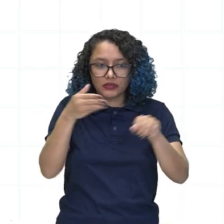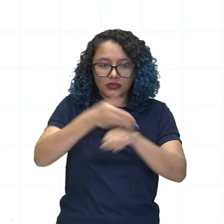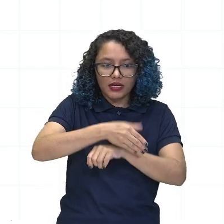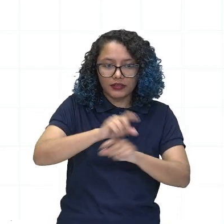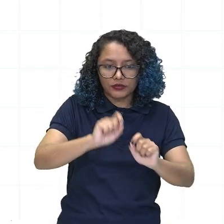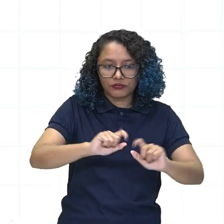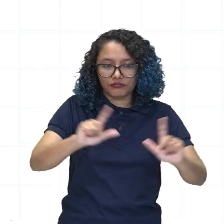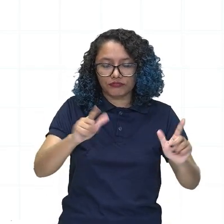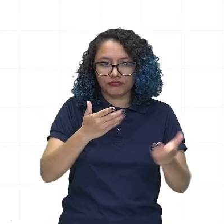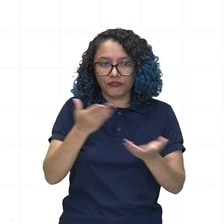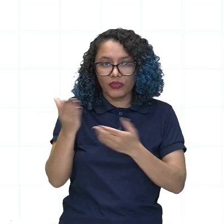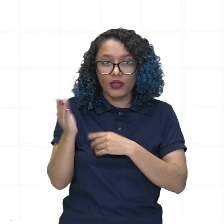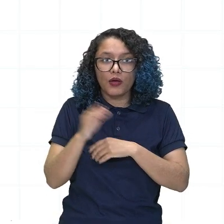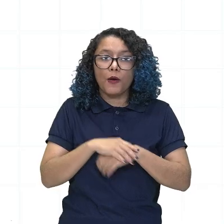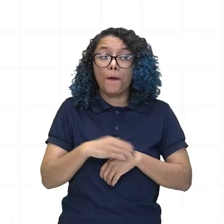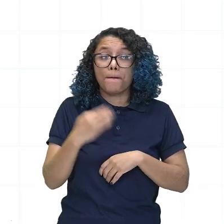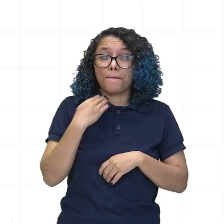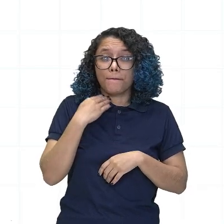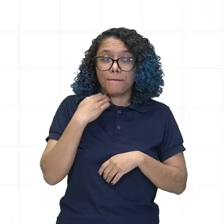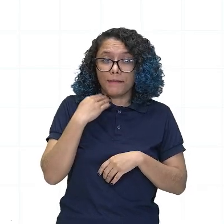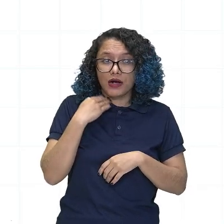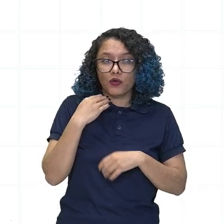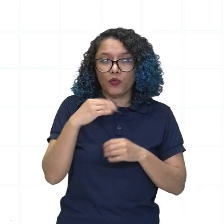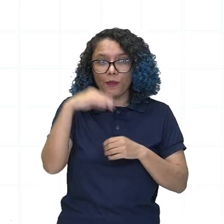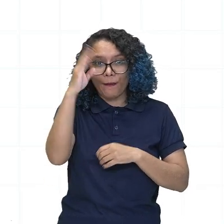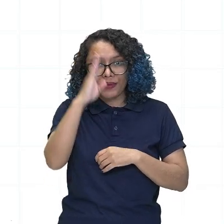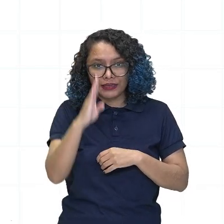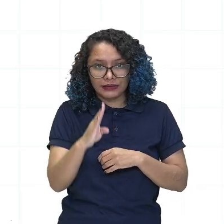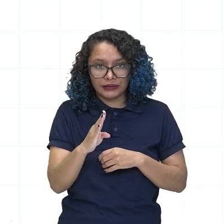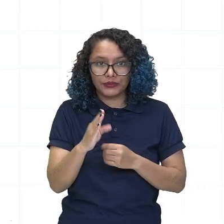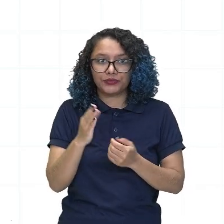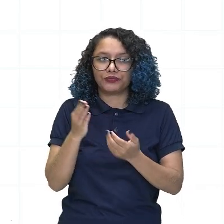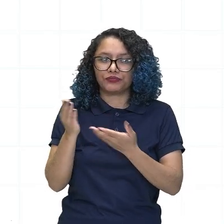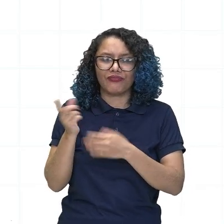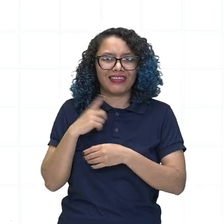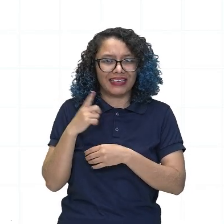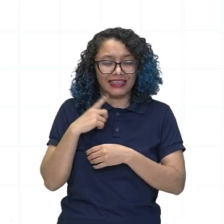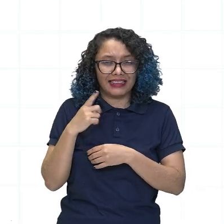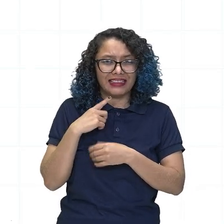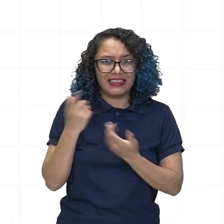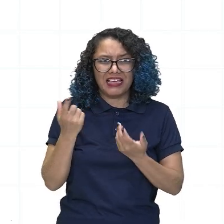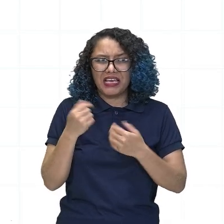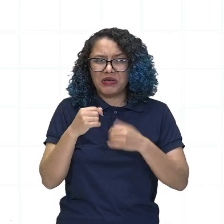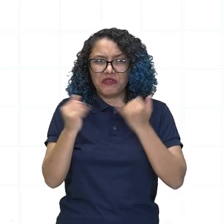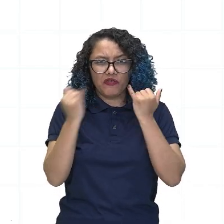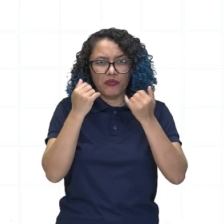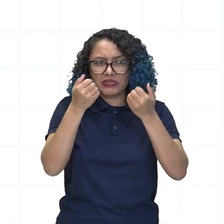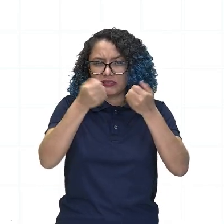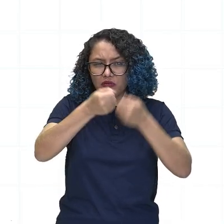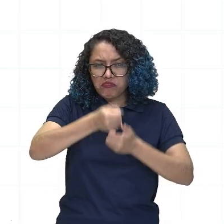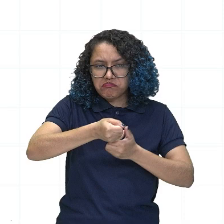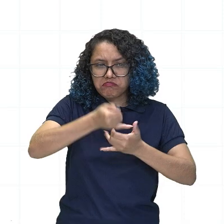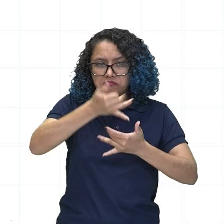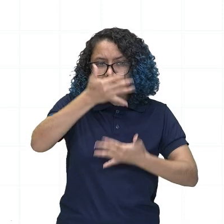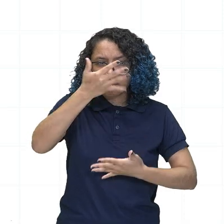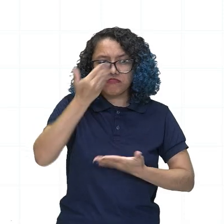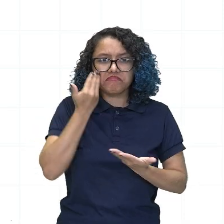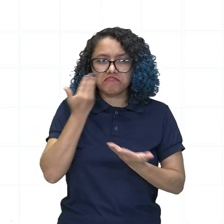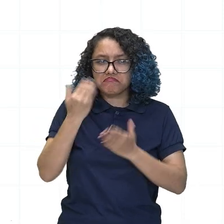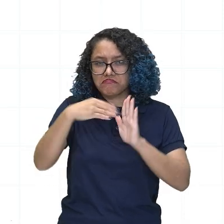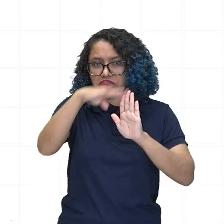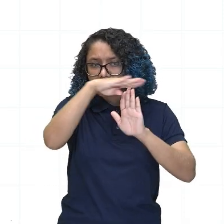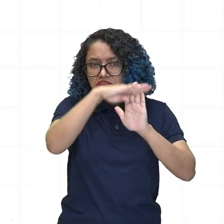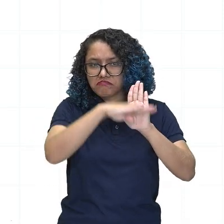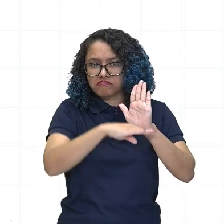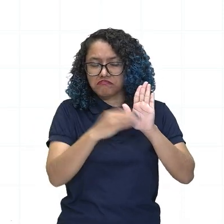Banco Central do Brasil e observar diversos itens que estão relacionados a isso. Olha só, a atuação do